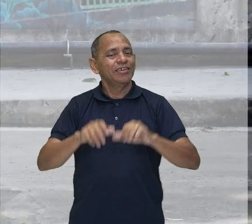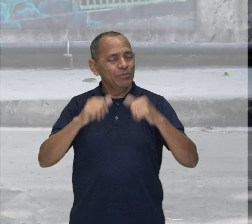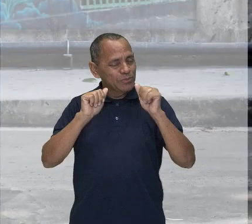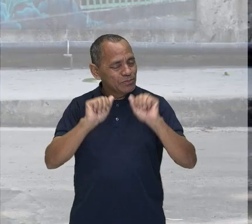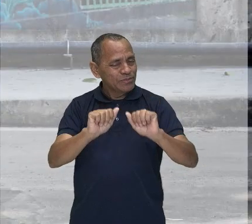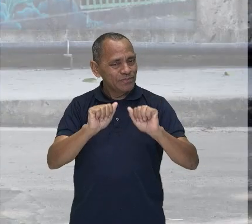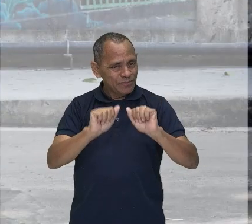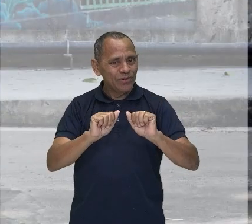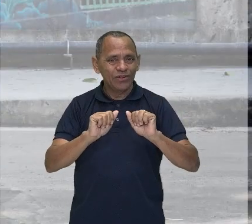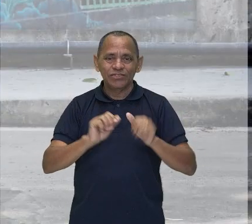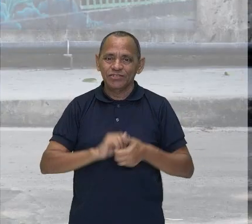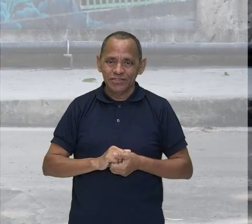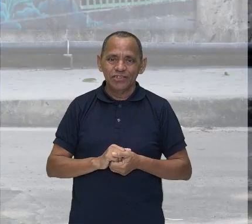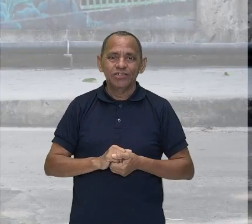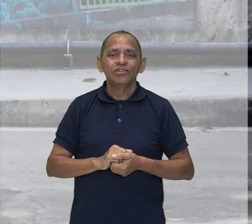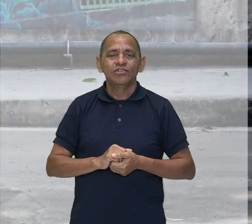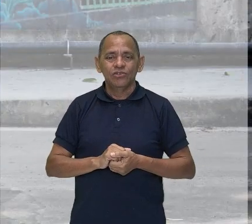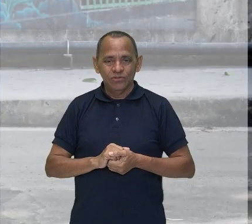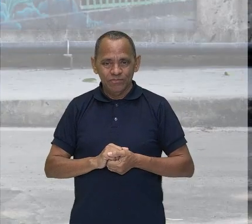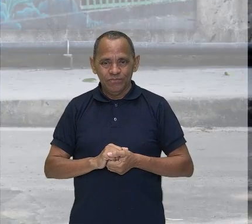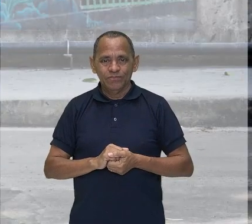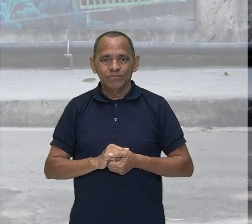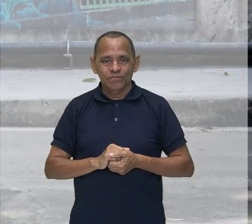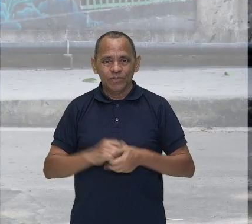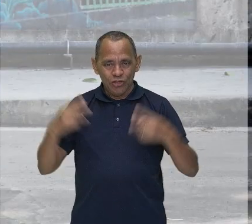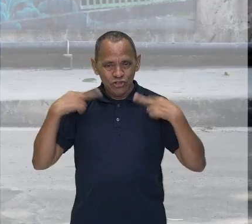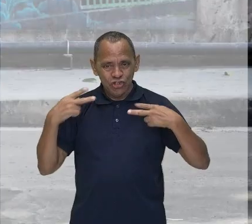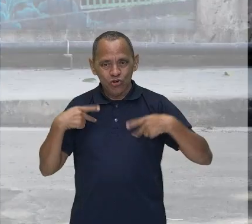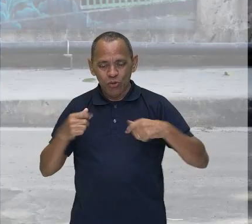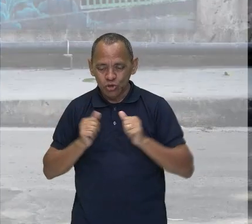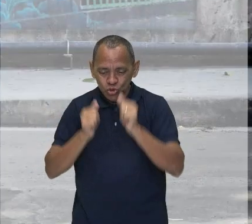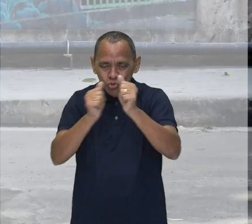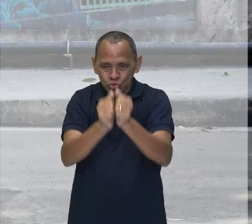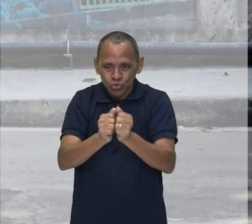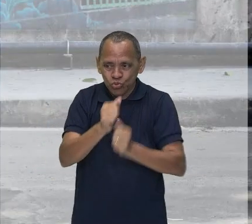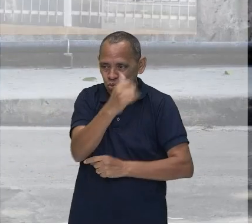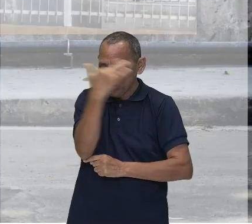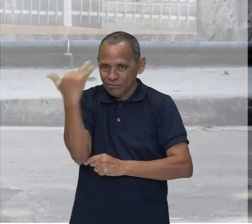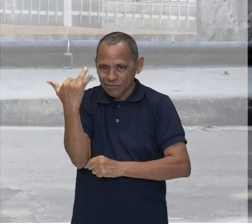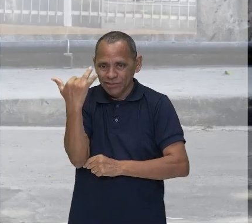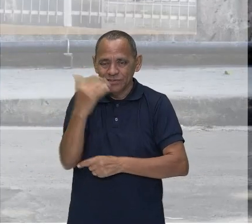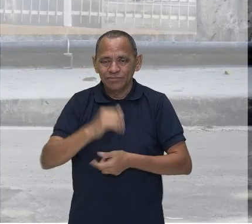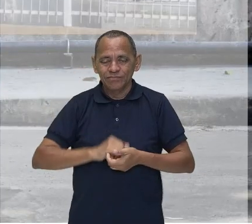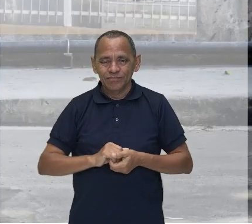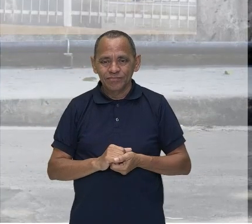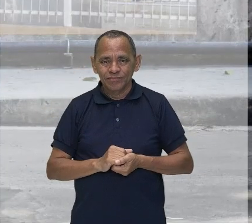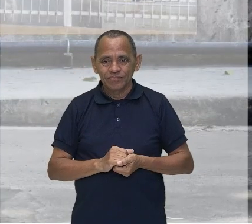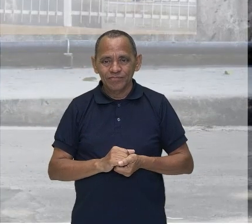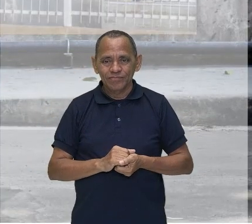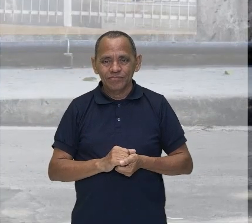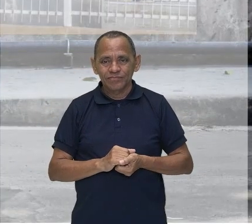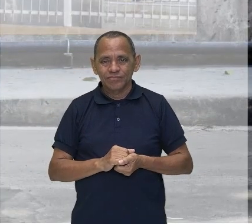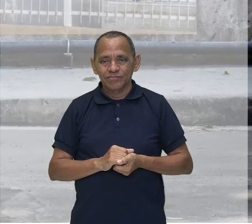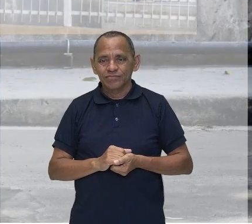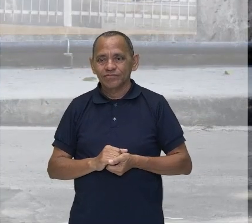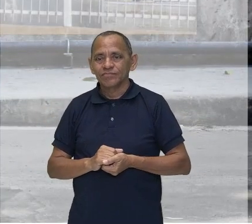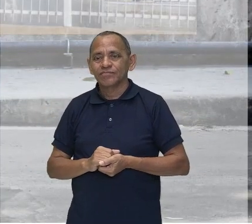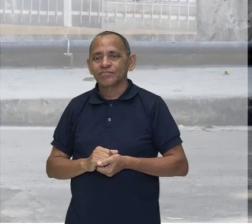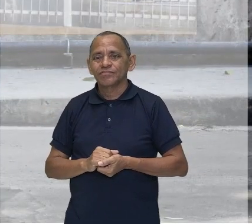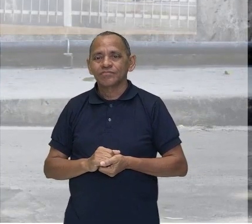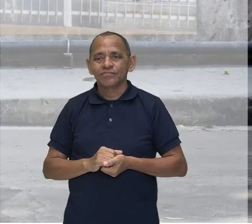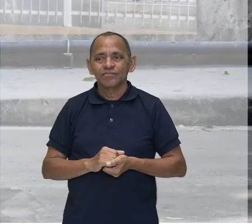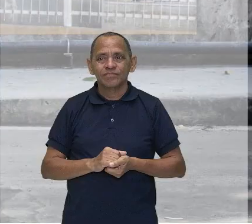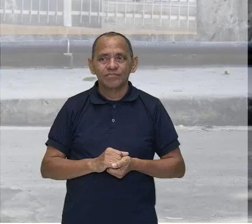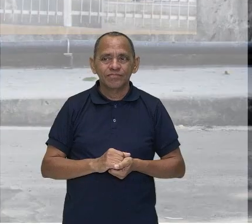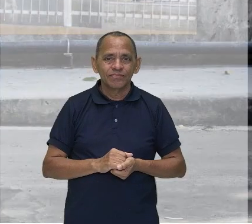de mãos dadas com a natureza e quanto isso é importante, tá? Vamos lá, continuar? Ó, mostrando mais